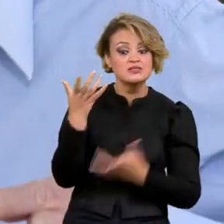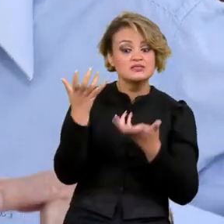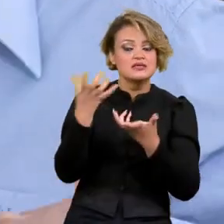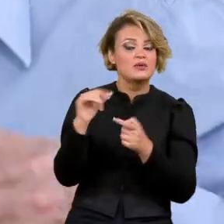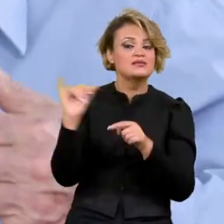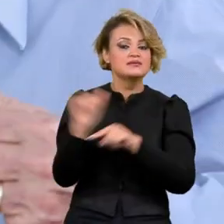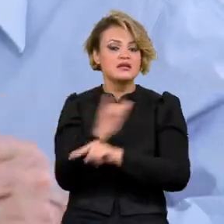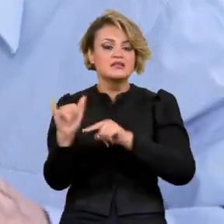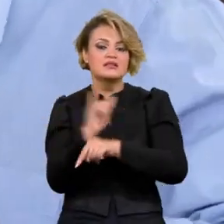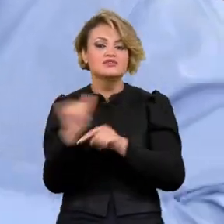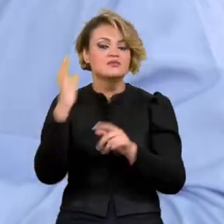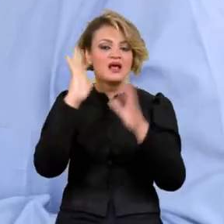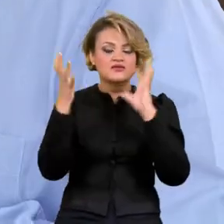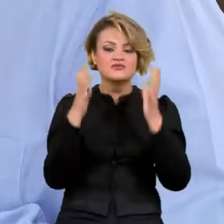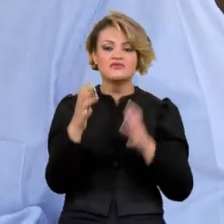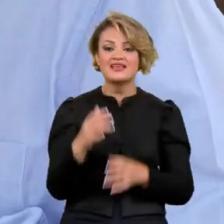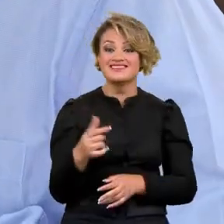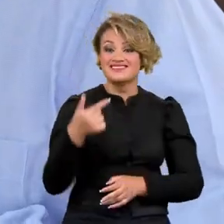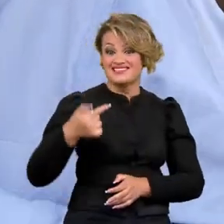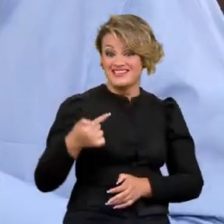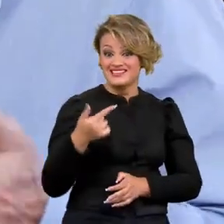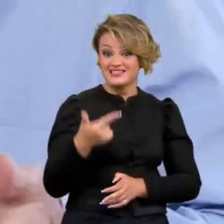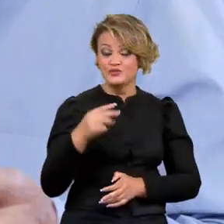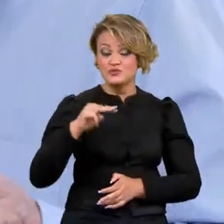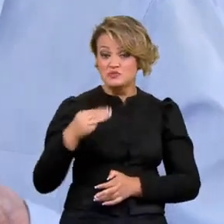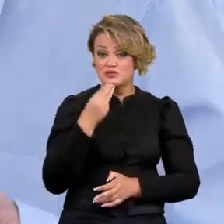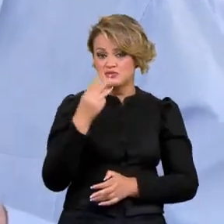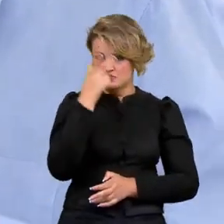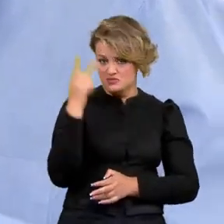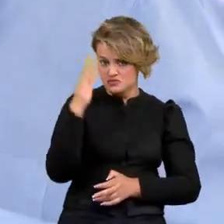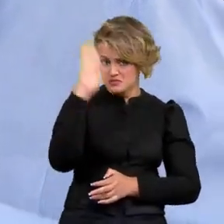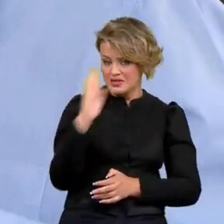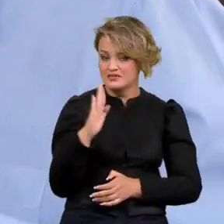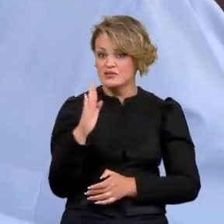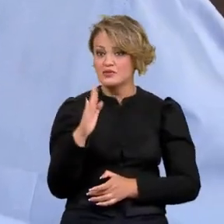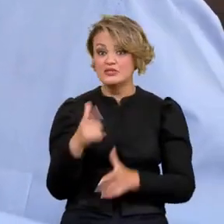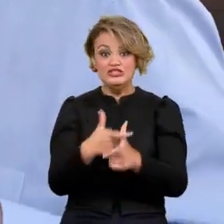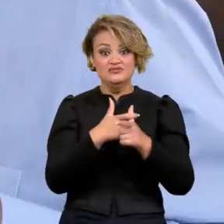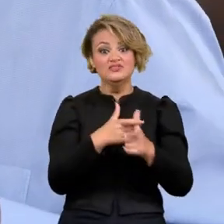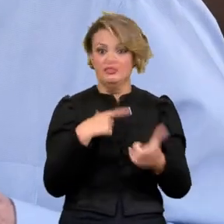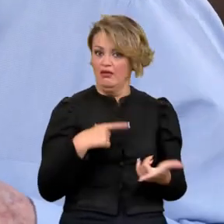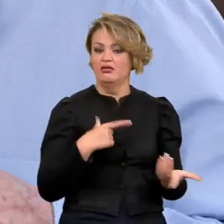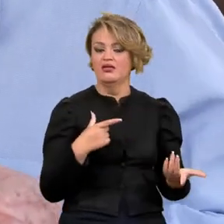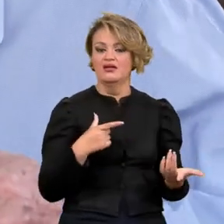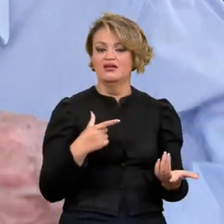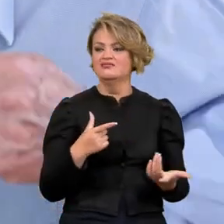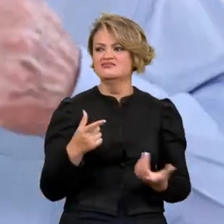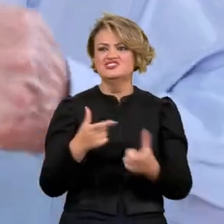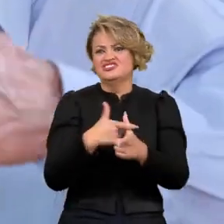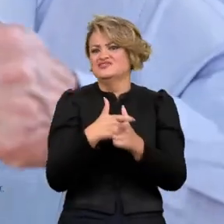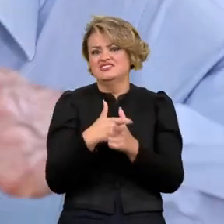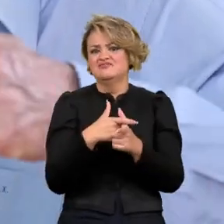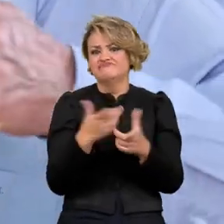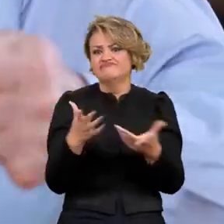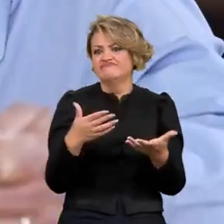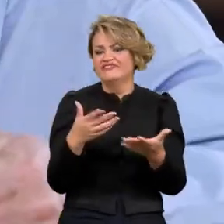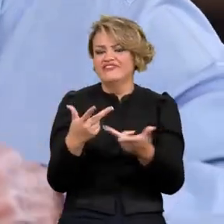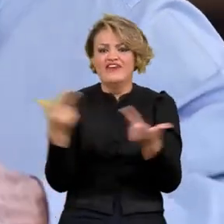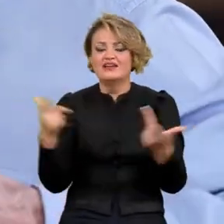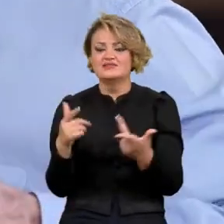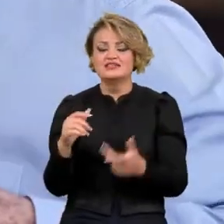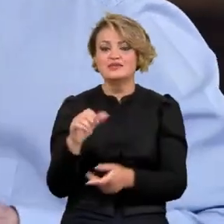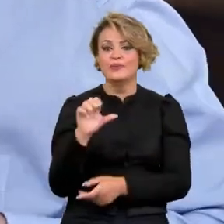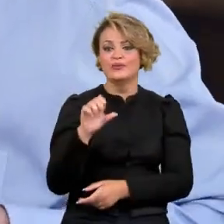milhões de brasileiros e brasileiras que devem devem qualquer coisa e estão com nome sujo no Serasa ou deve porque